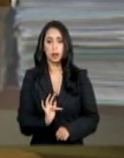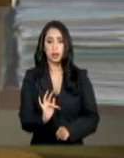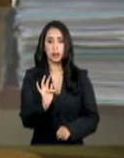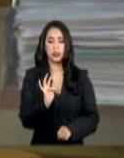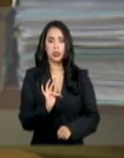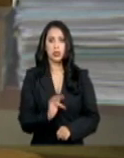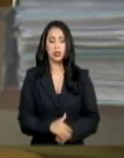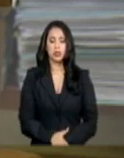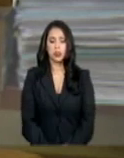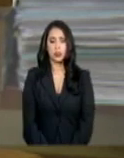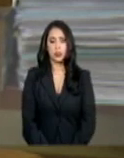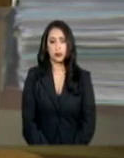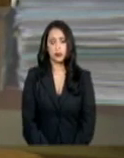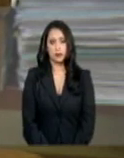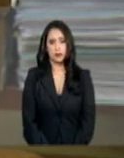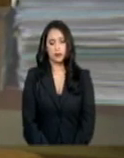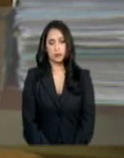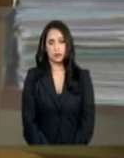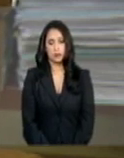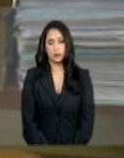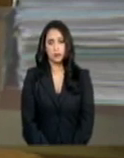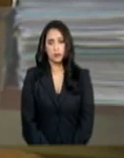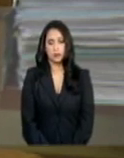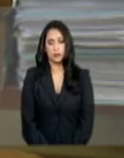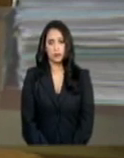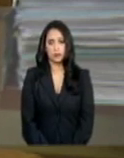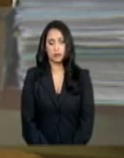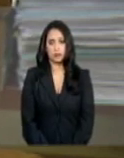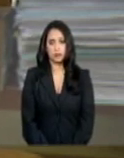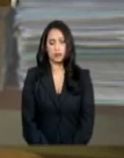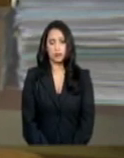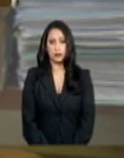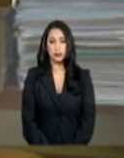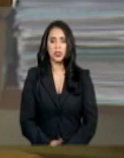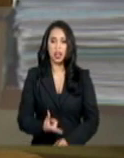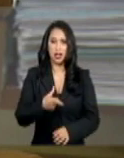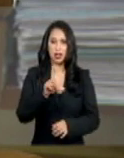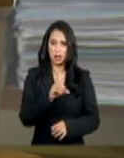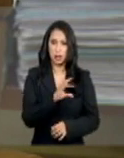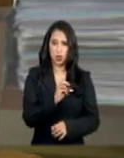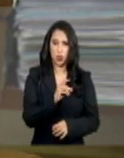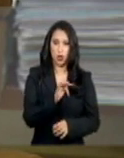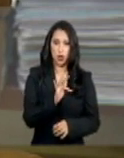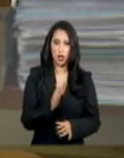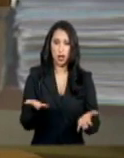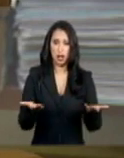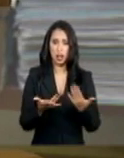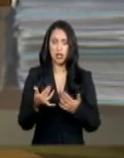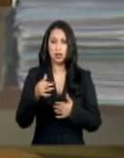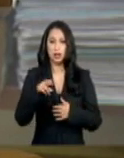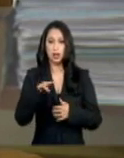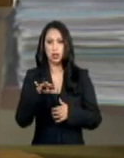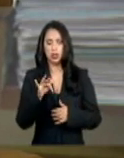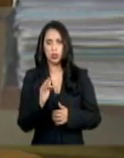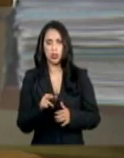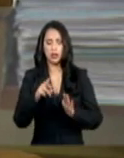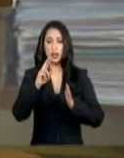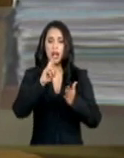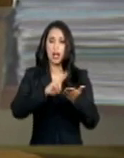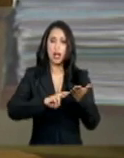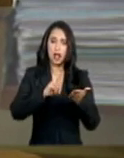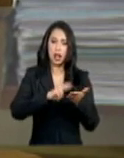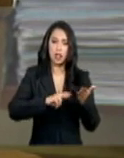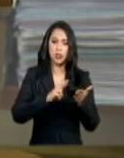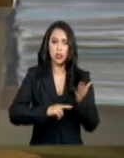inteligência financeira do brasil antigo quarto do que se contiverem seus relatórios de inteligência financeira